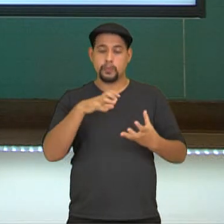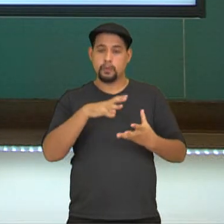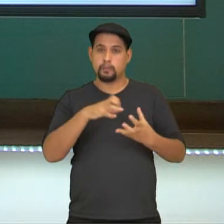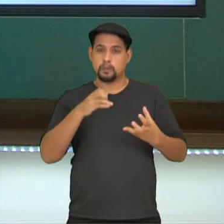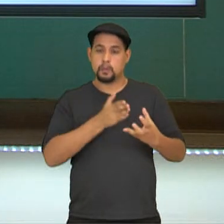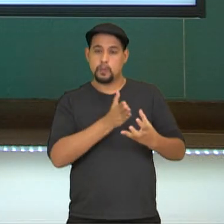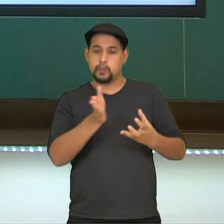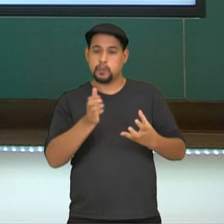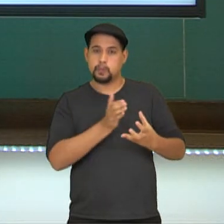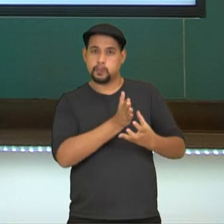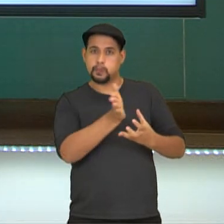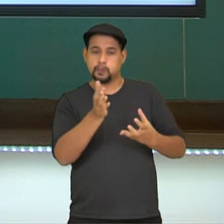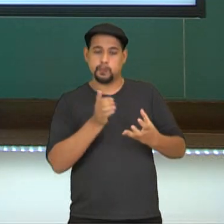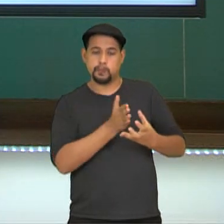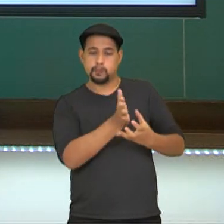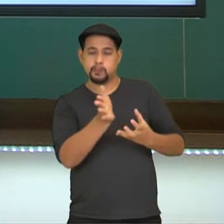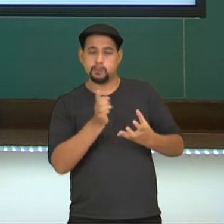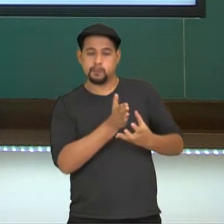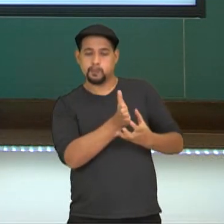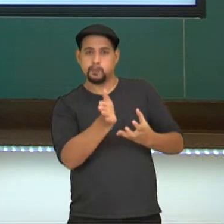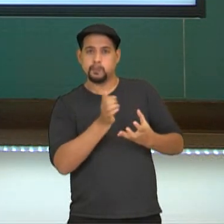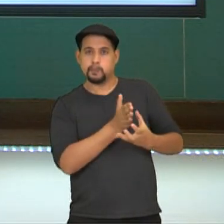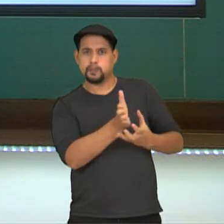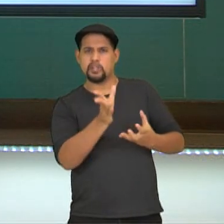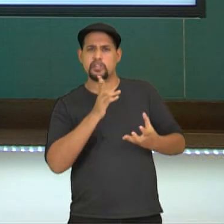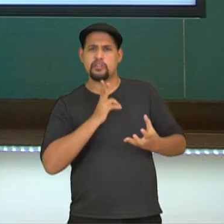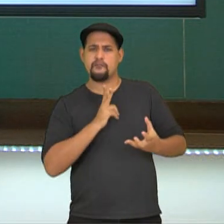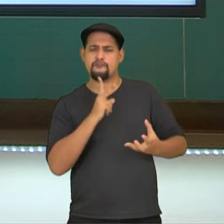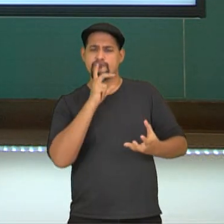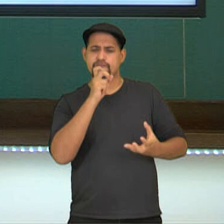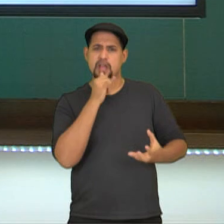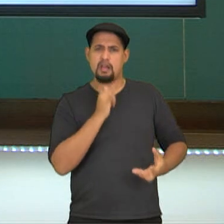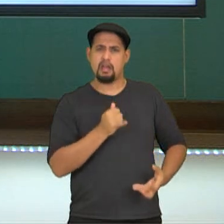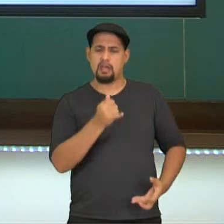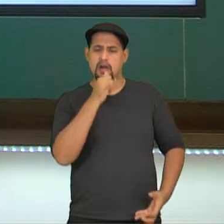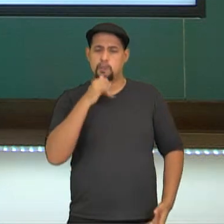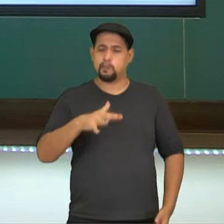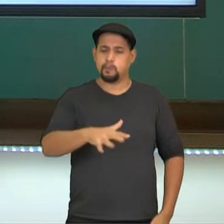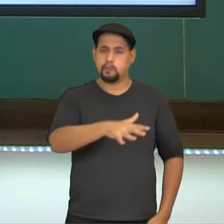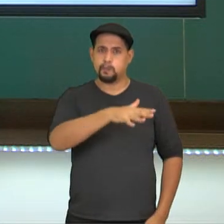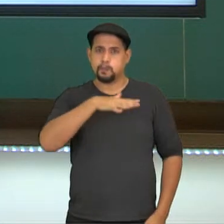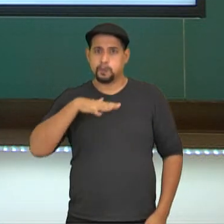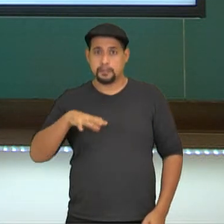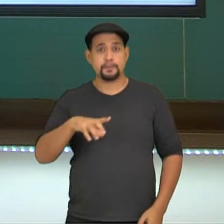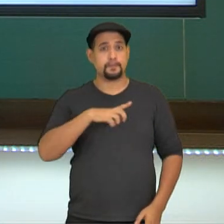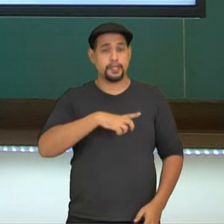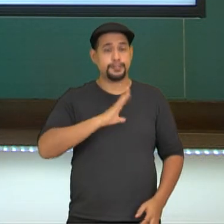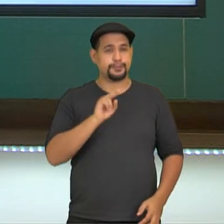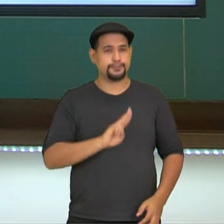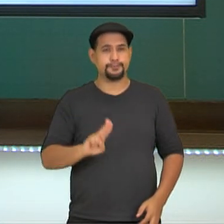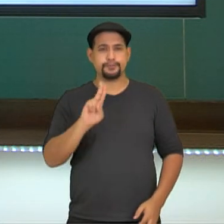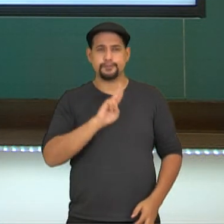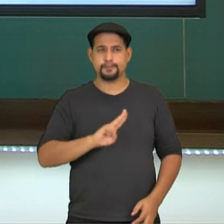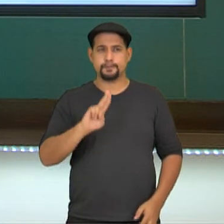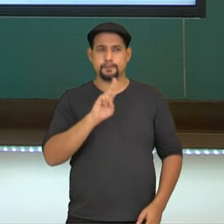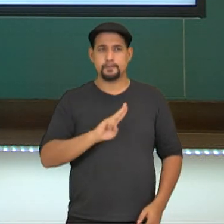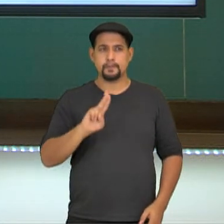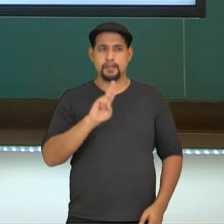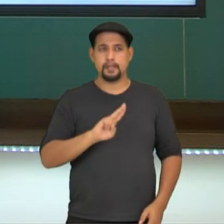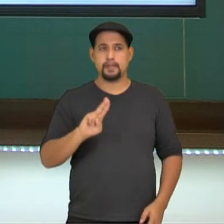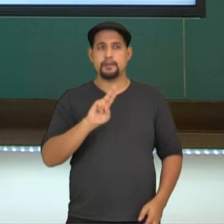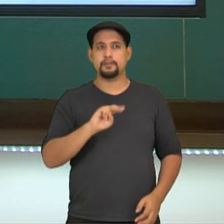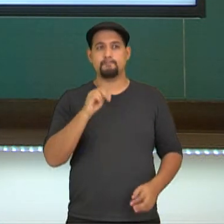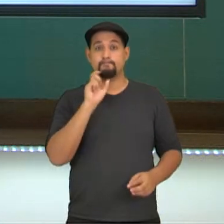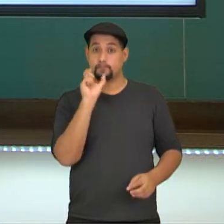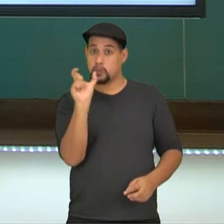feixe de elétrons. Esse feixe de elétrons ganha mais energia, quanto maior o campo elétrico aqui, acionado pelos anodos e o